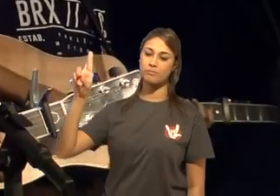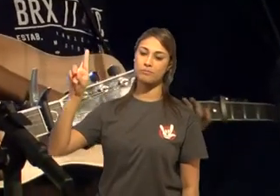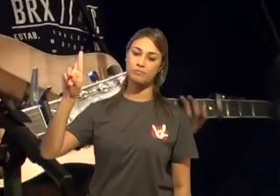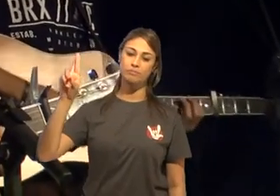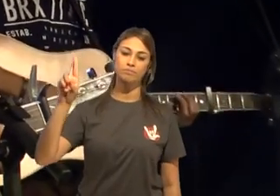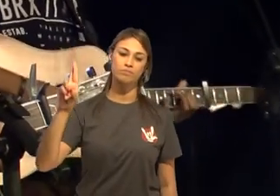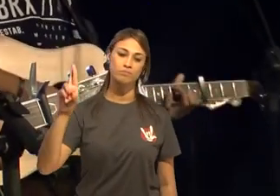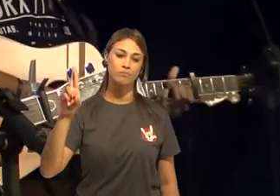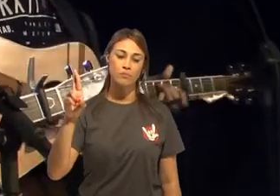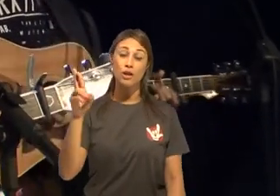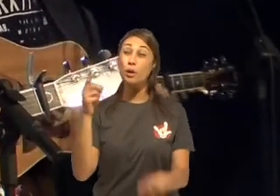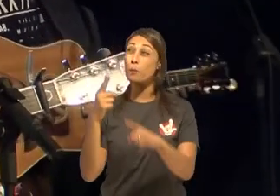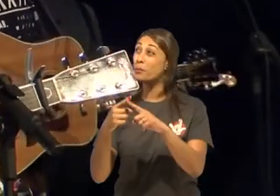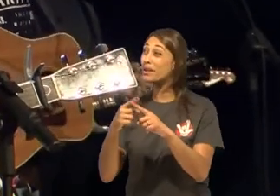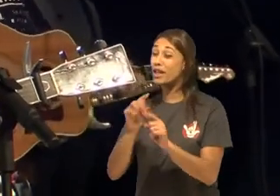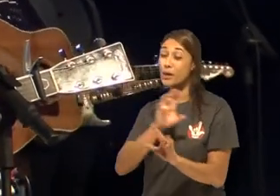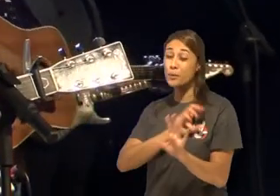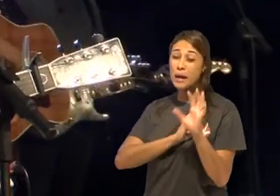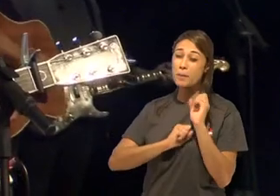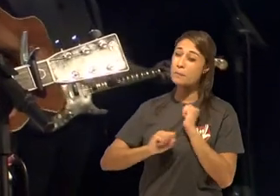Teu amor nos satisfaz.